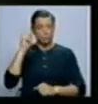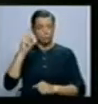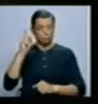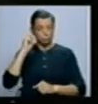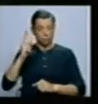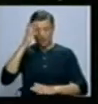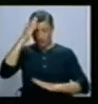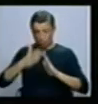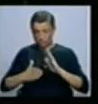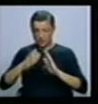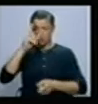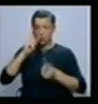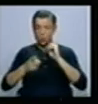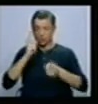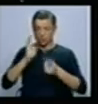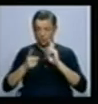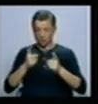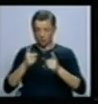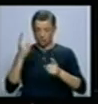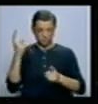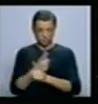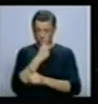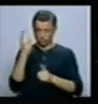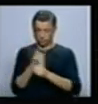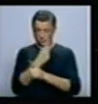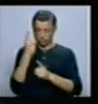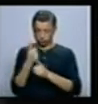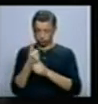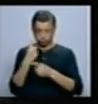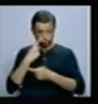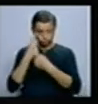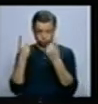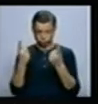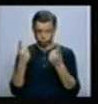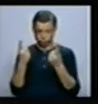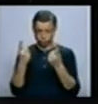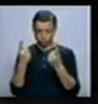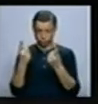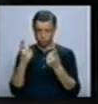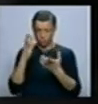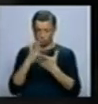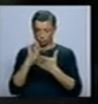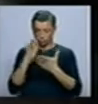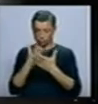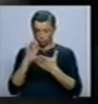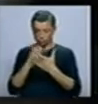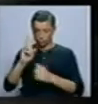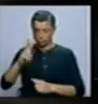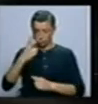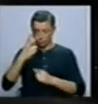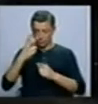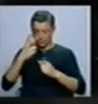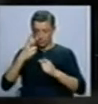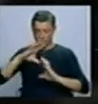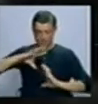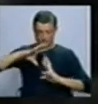ali a acontecer. É que a quantidade de matéria ali é muitíssimo elevada e, portanto, só mesmo 2 planetas em choque